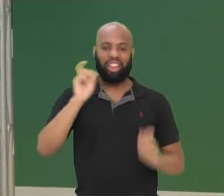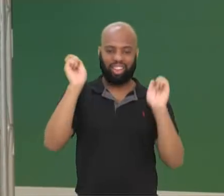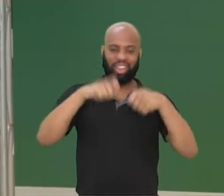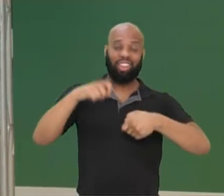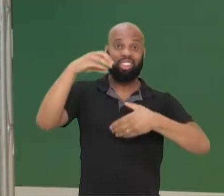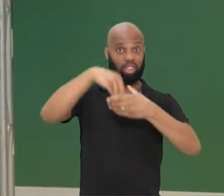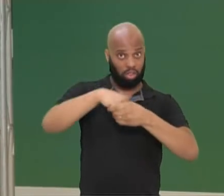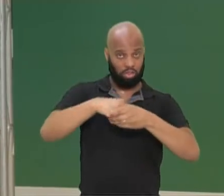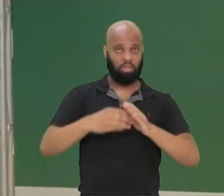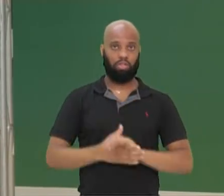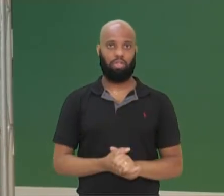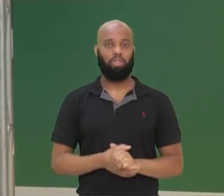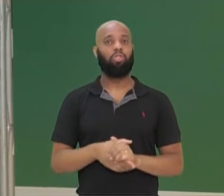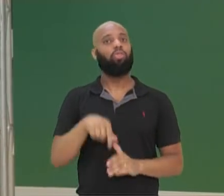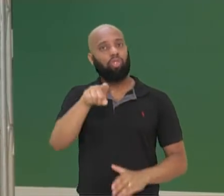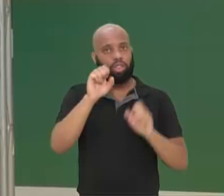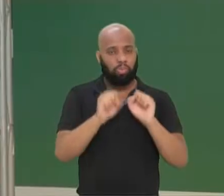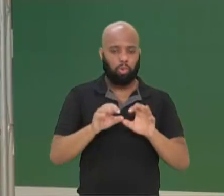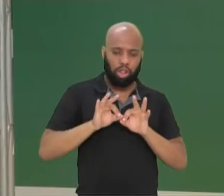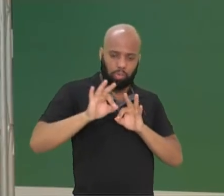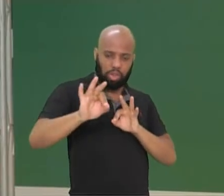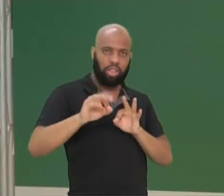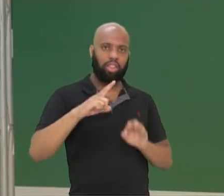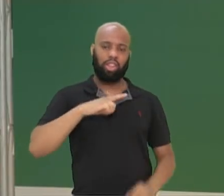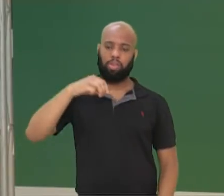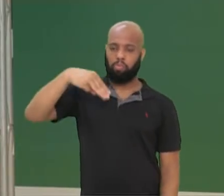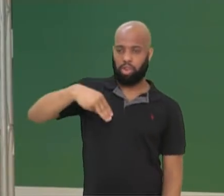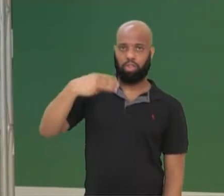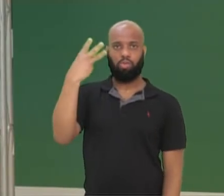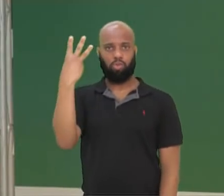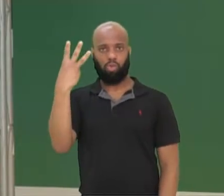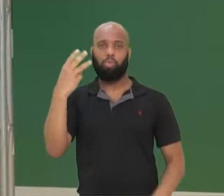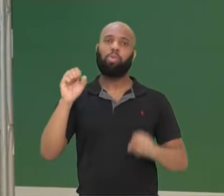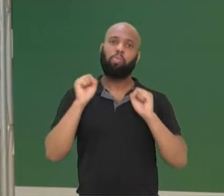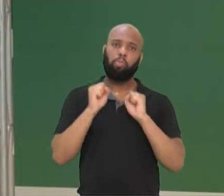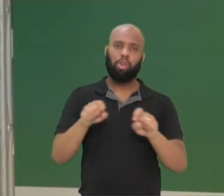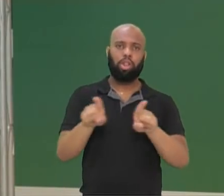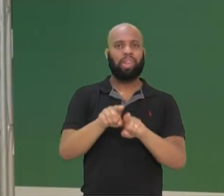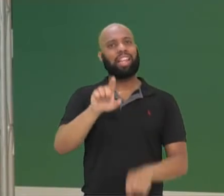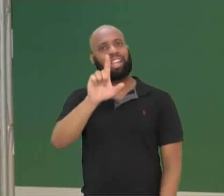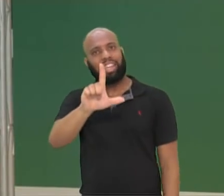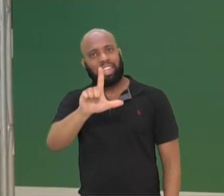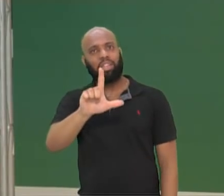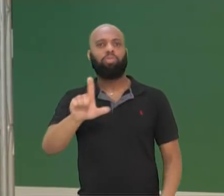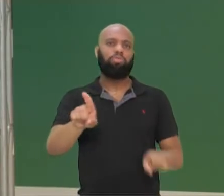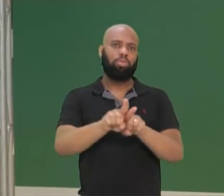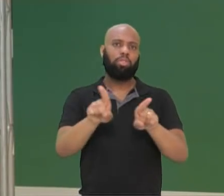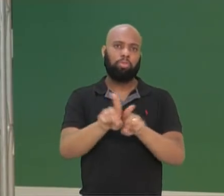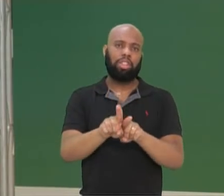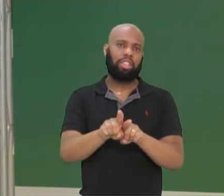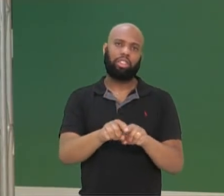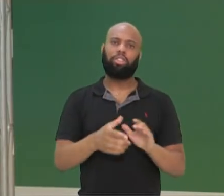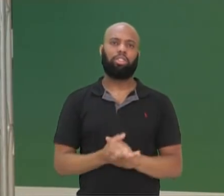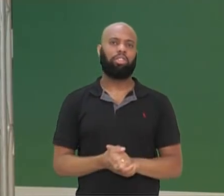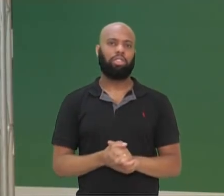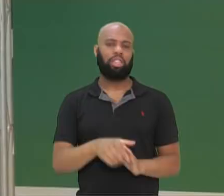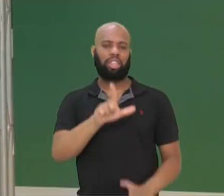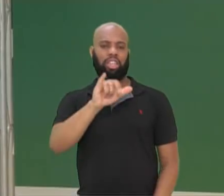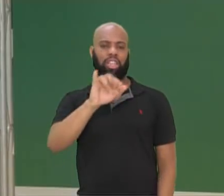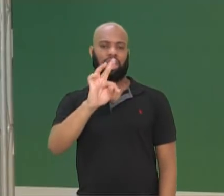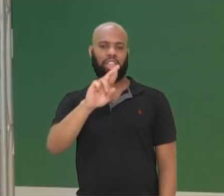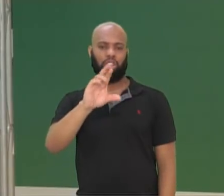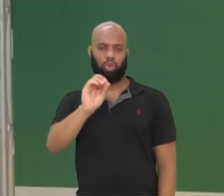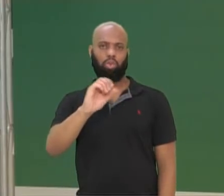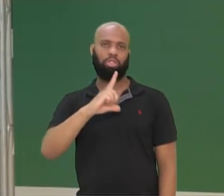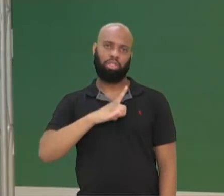certo? Você pode medir em metros cúbicos, você pode medir em litros, olhando para a ideia de capacidade. Aí tem várias